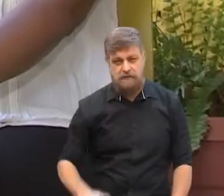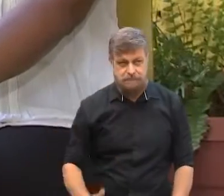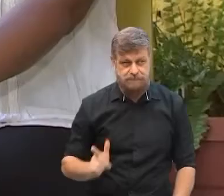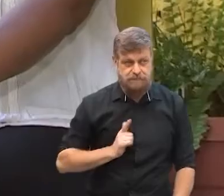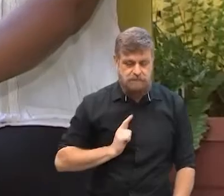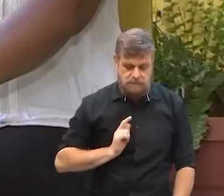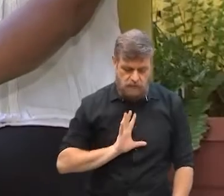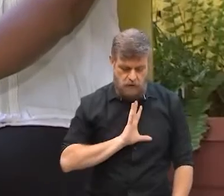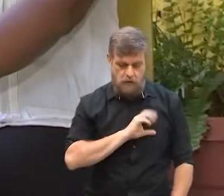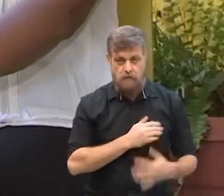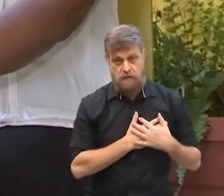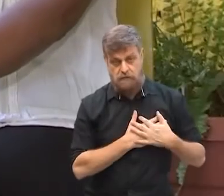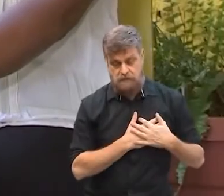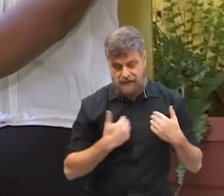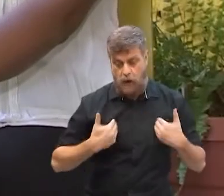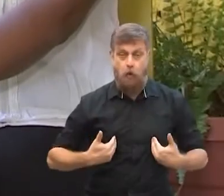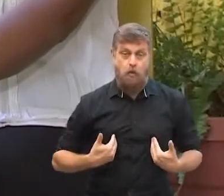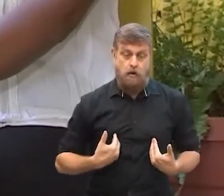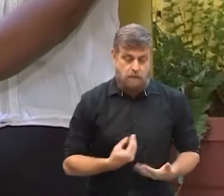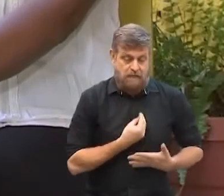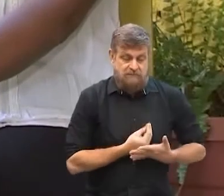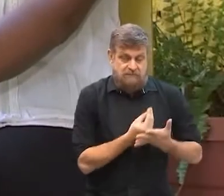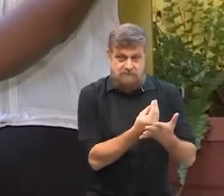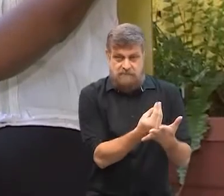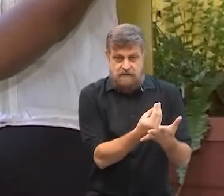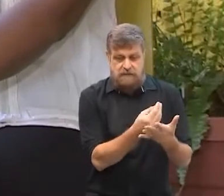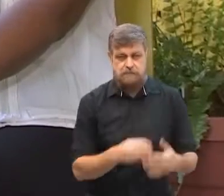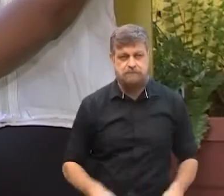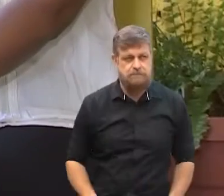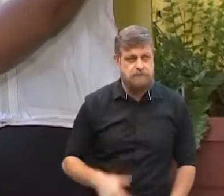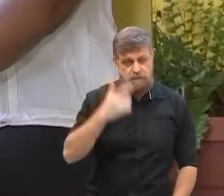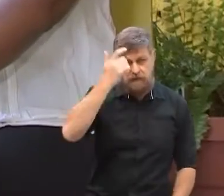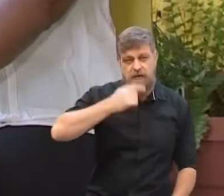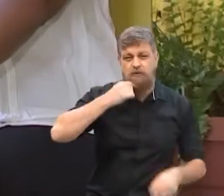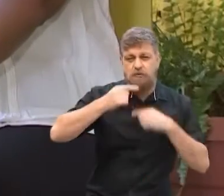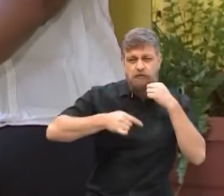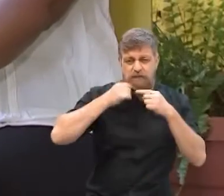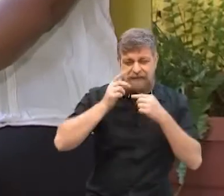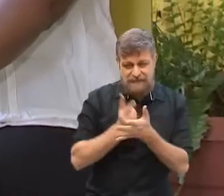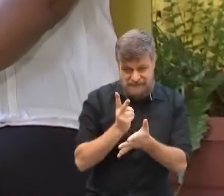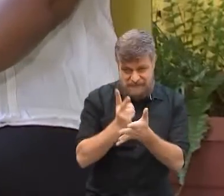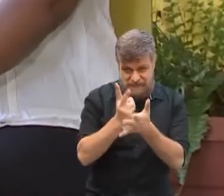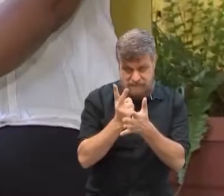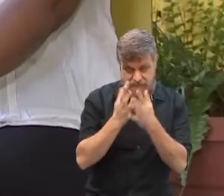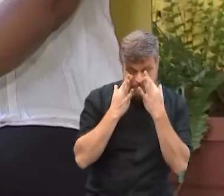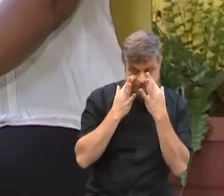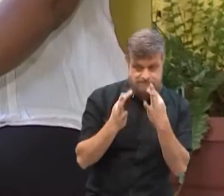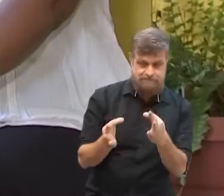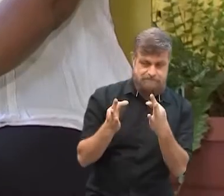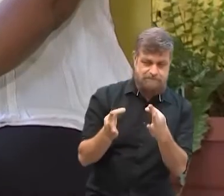Tem que fazer com amor, porque são corpos, são vidas, são pessoas. E uma coisa que eu tenho dúvida, que sempre me chamou a